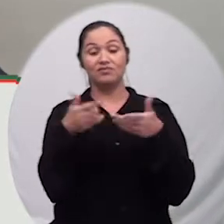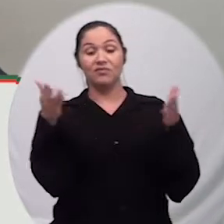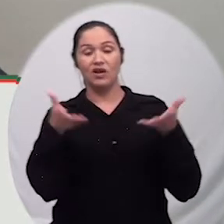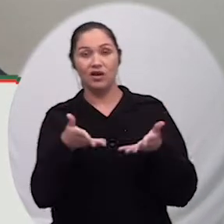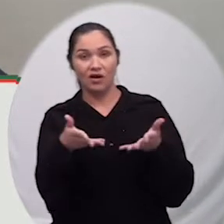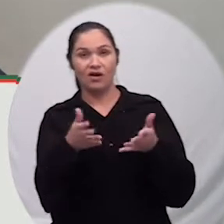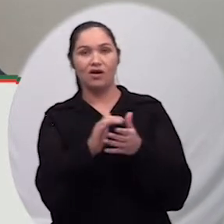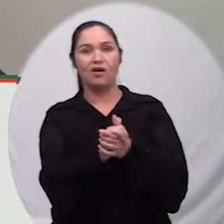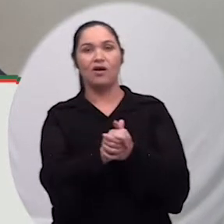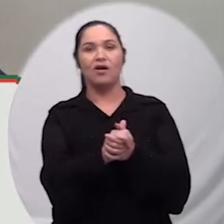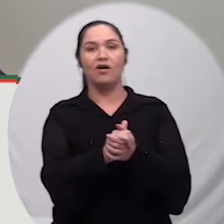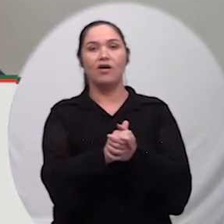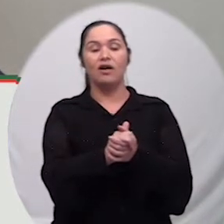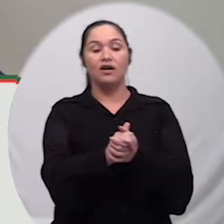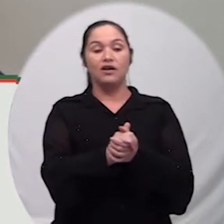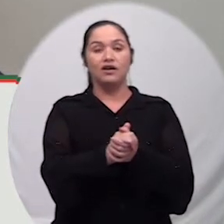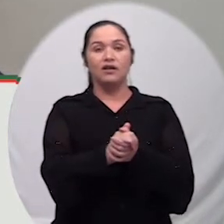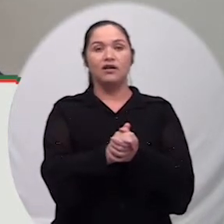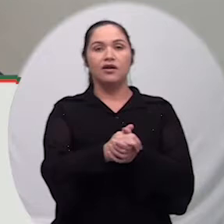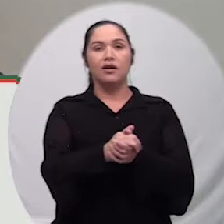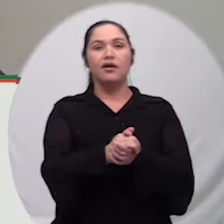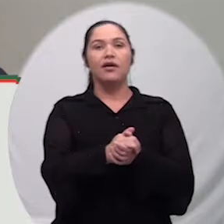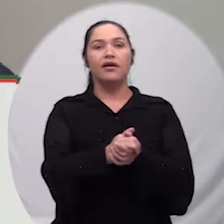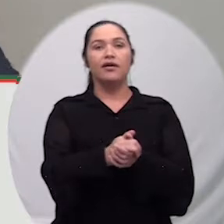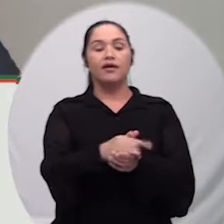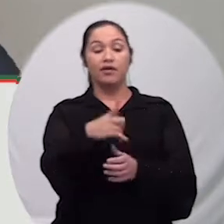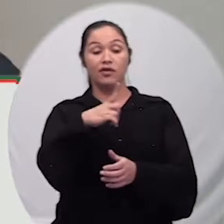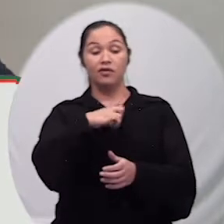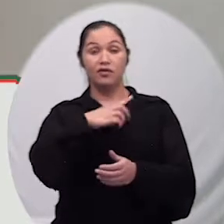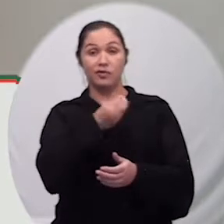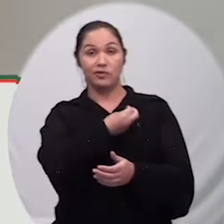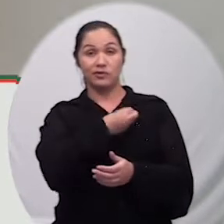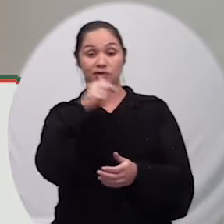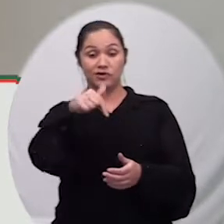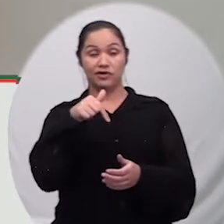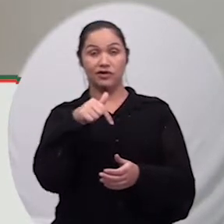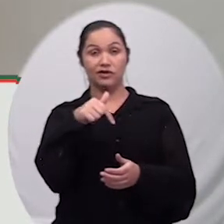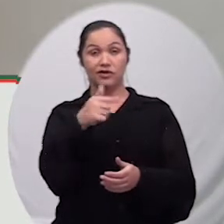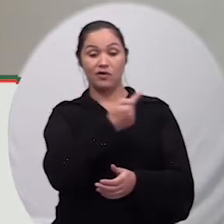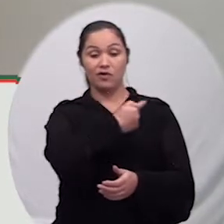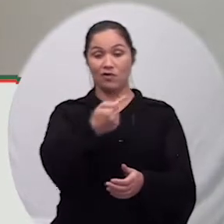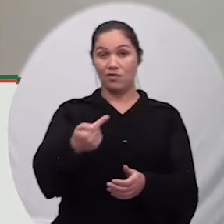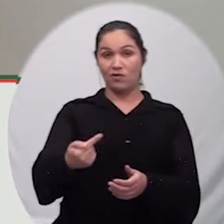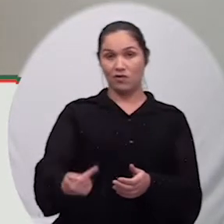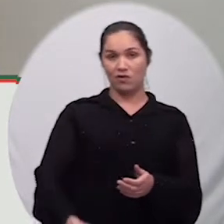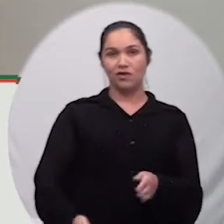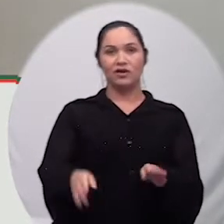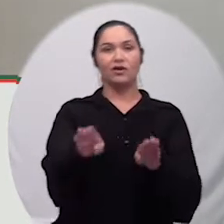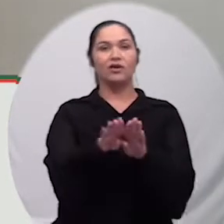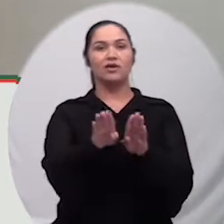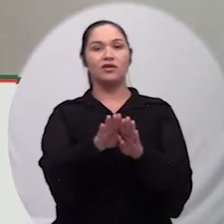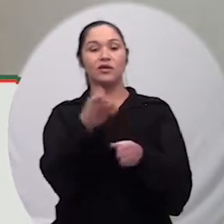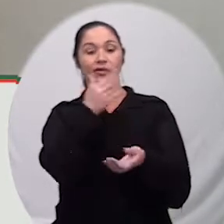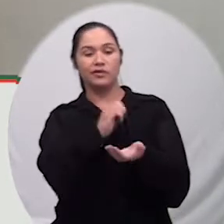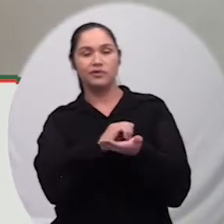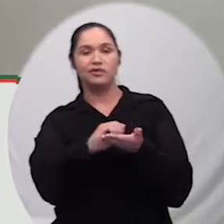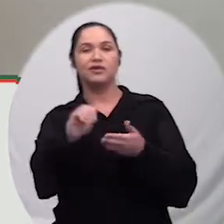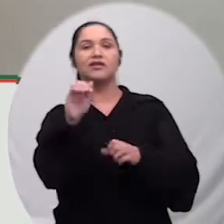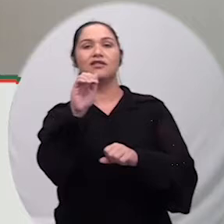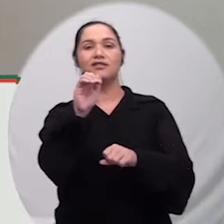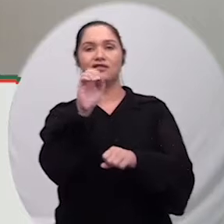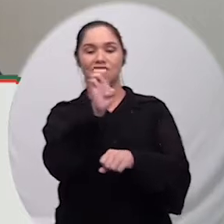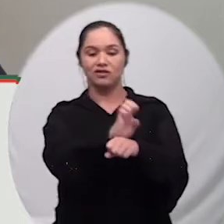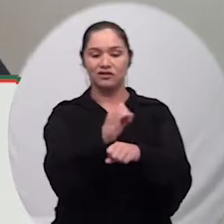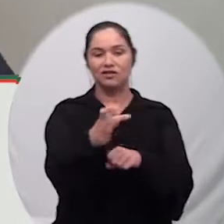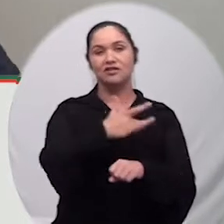meses, tivemos nosso governador aqui de Criciúma, do sul do estado, e também o secretário, com a Célio Casagrande. O sonho,